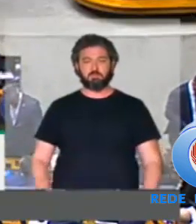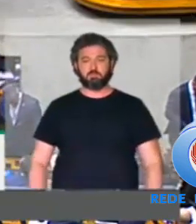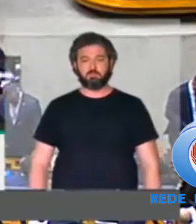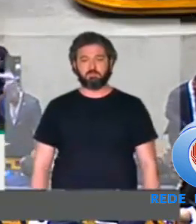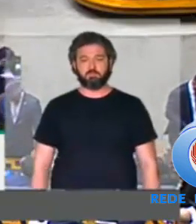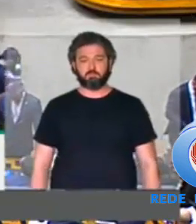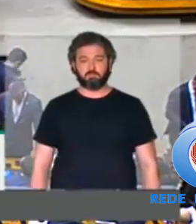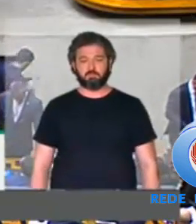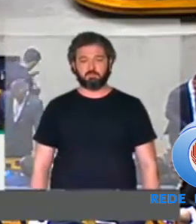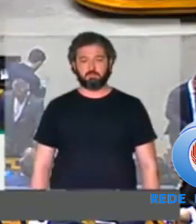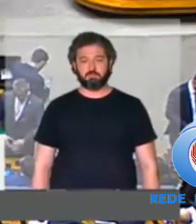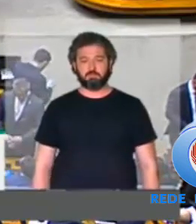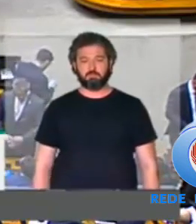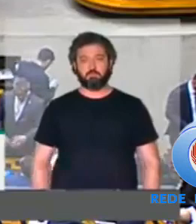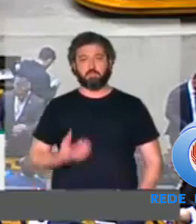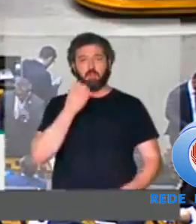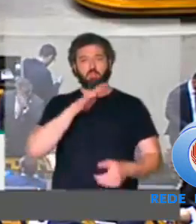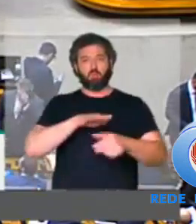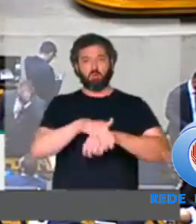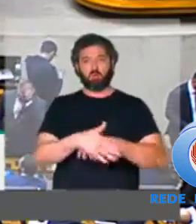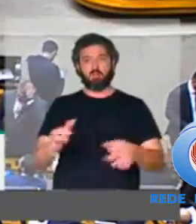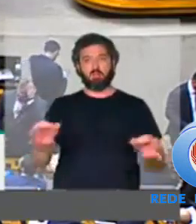um? Claro, tá certo.